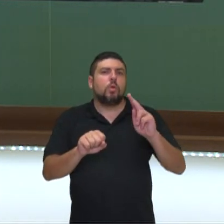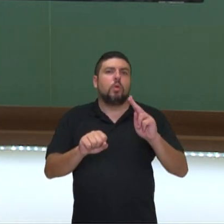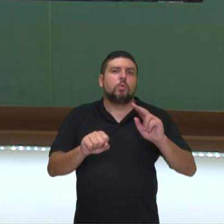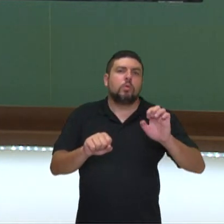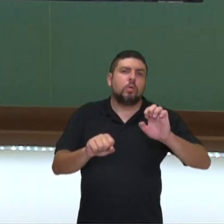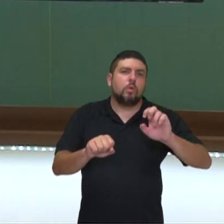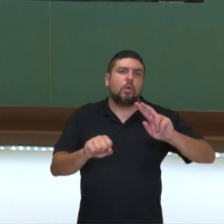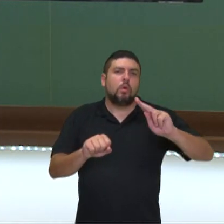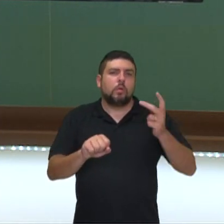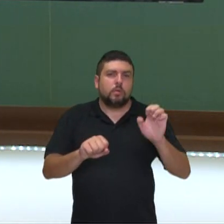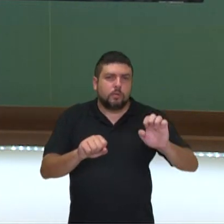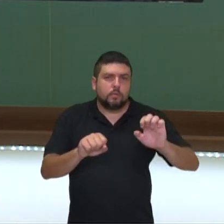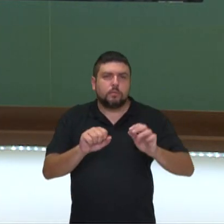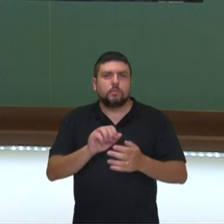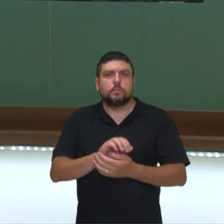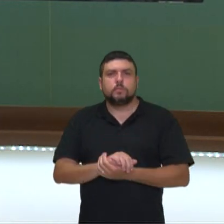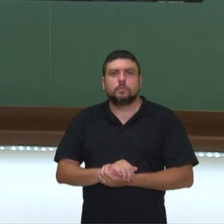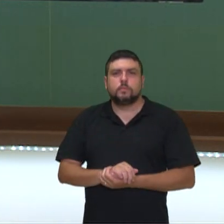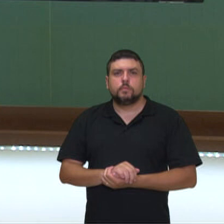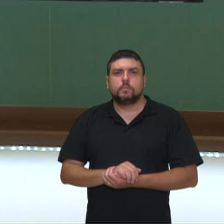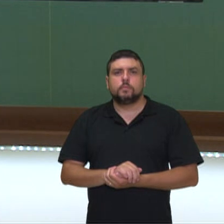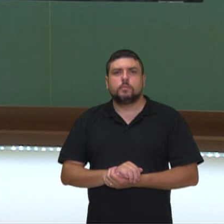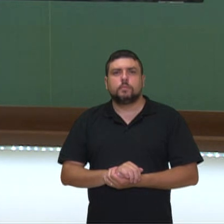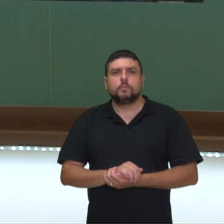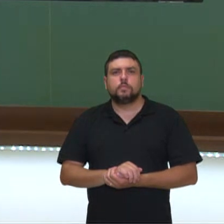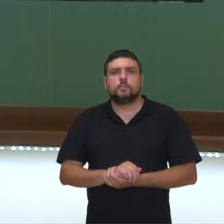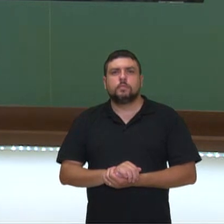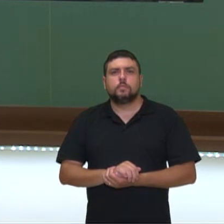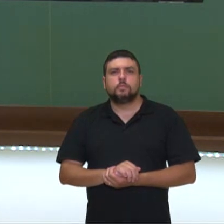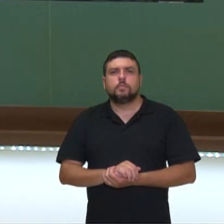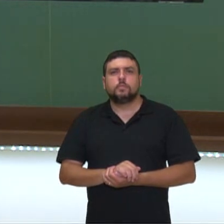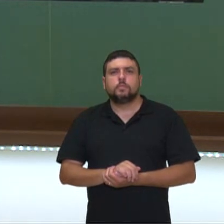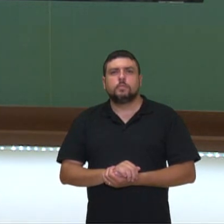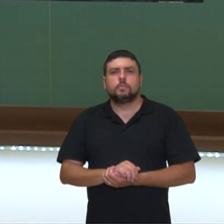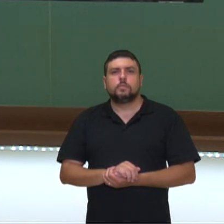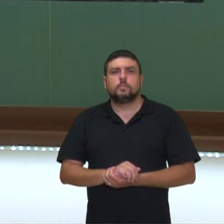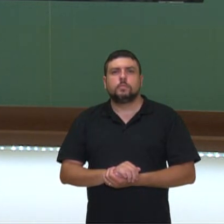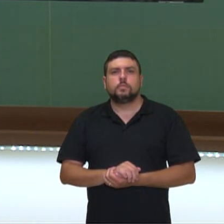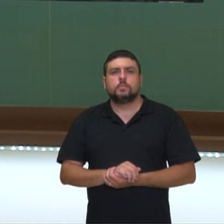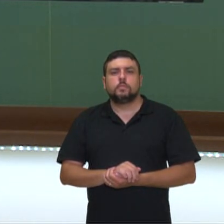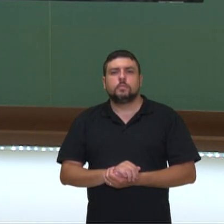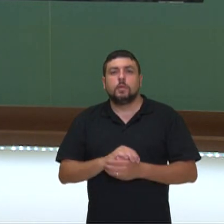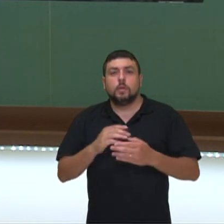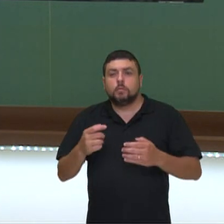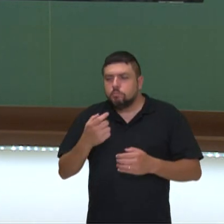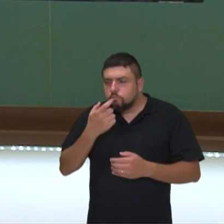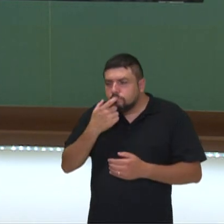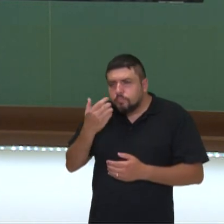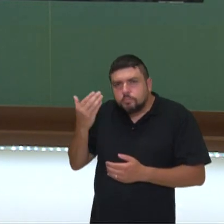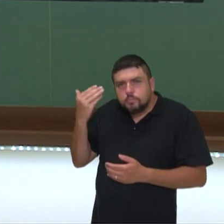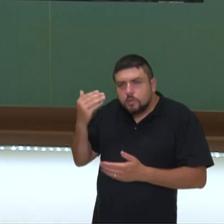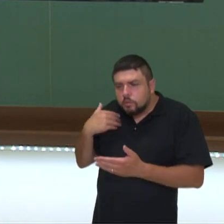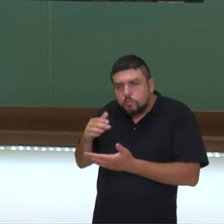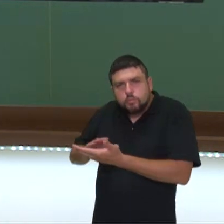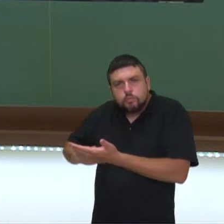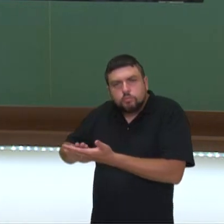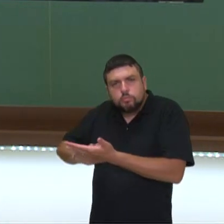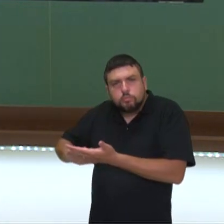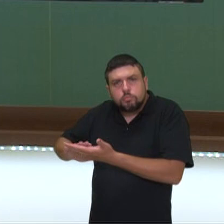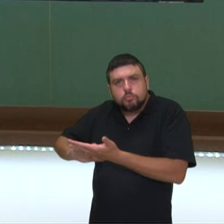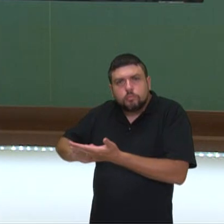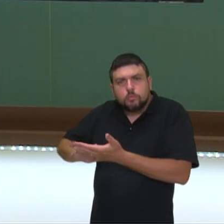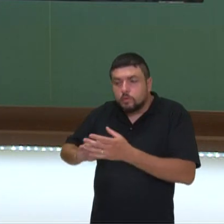que ele fez? He washed the dishes. Ele lavou a louça. Aqui, a gente acaba de ver. Tudo limpinho, tudo arrumadinho,